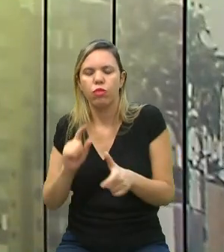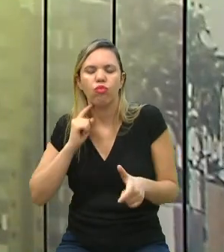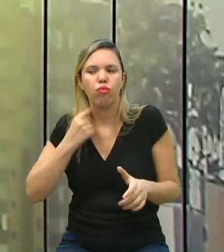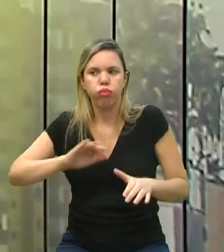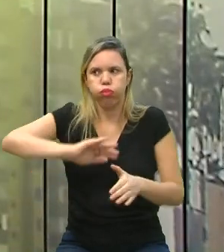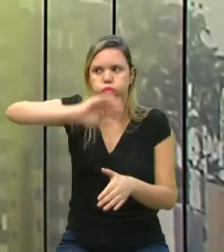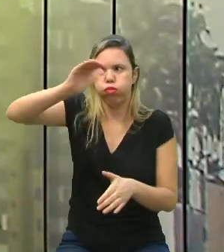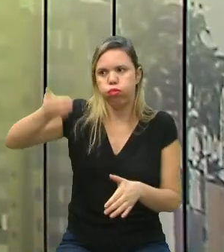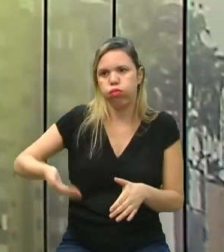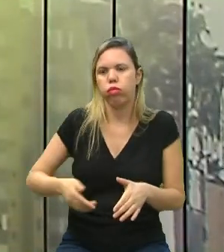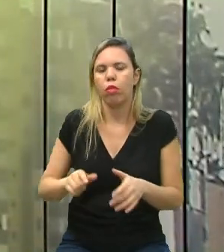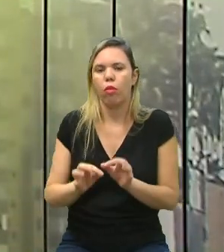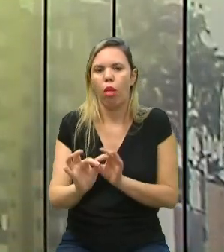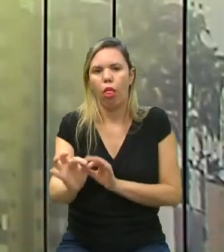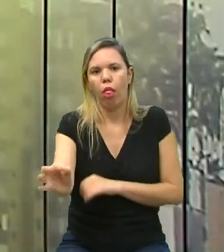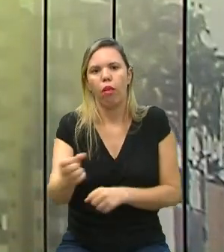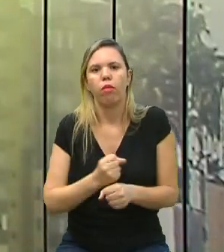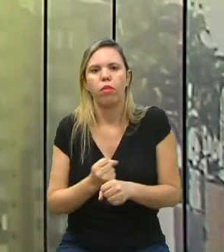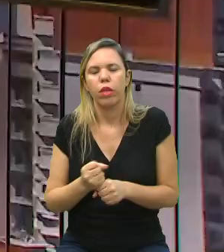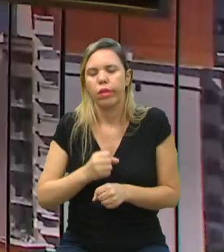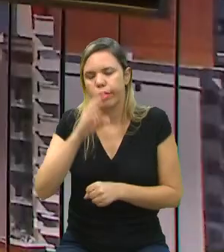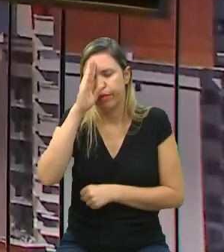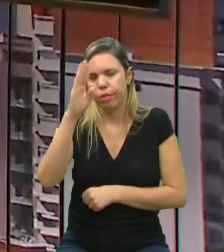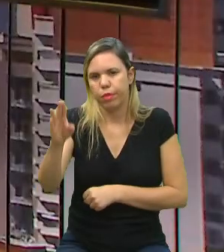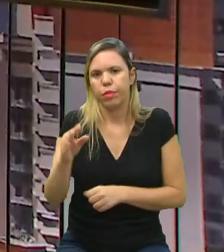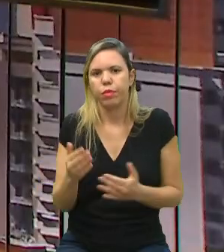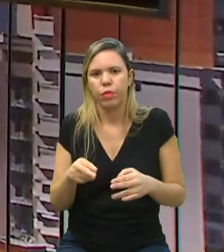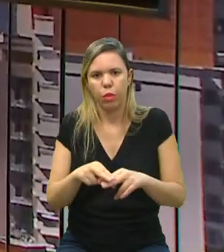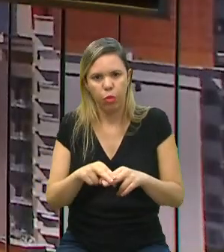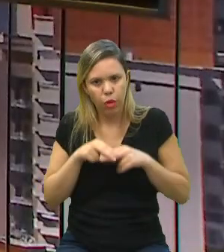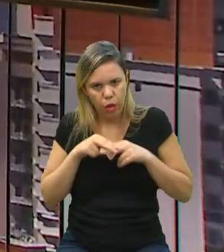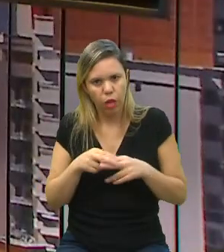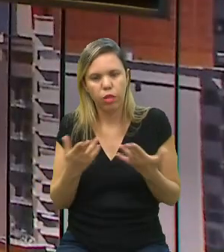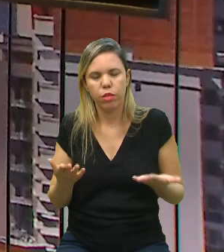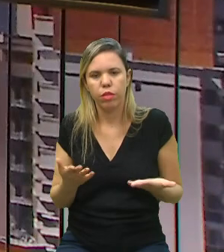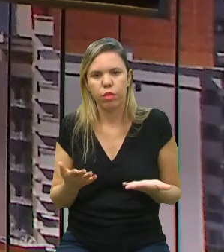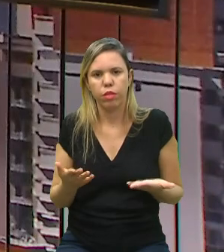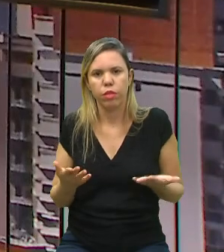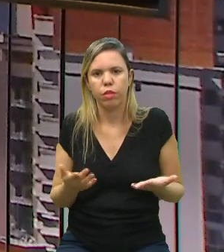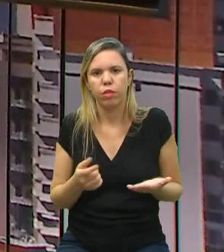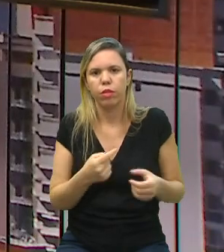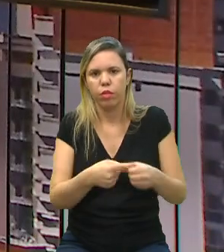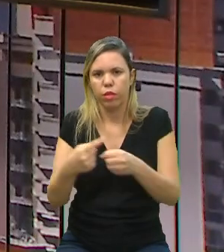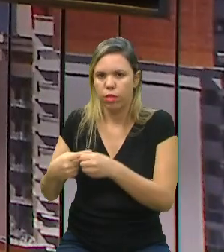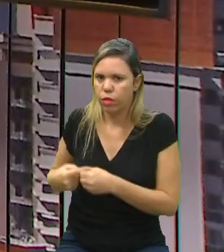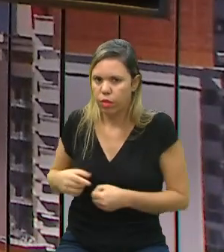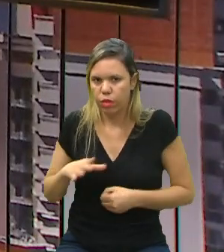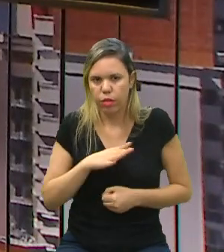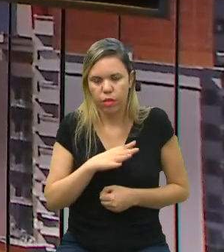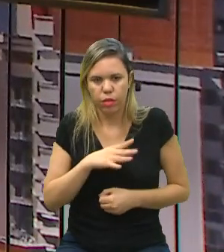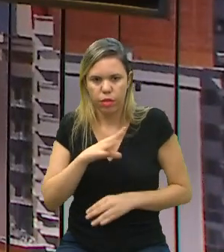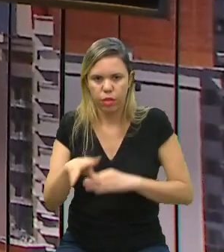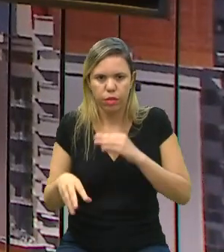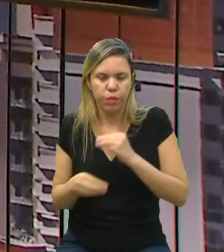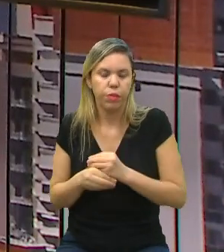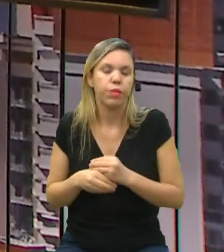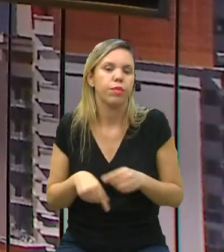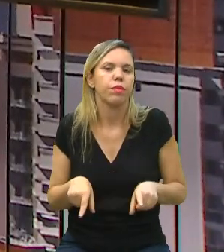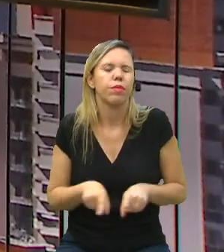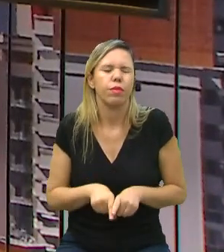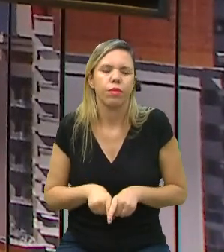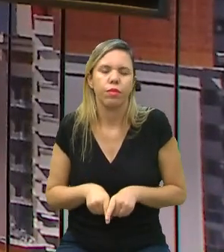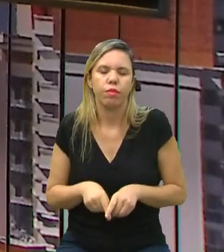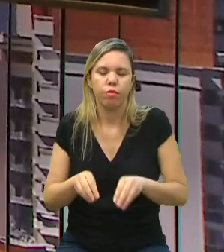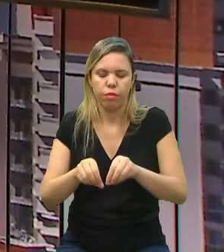da dificuldade de pequenos municípios de instituir aí um aterro, uma forma aí de eliminar